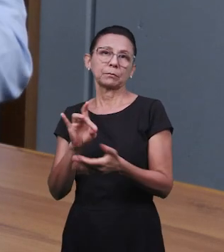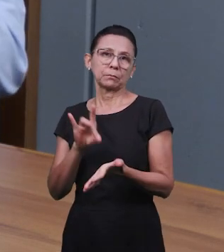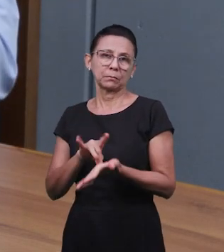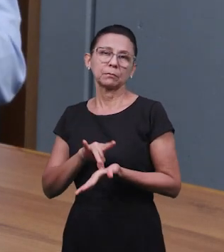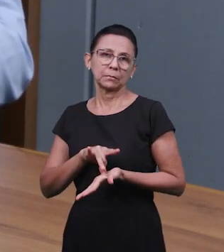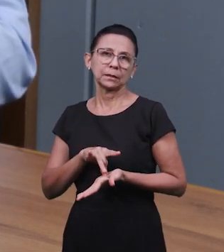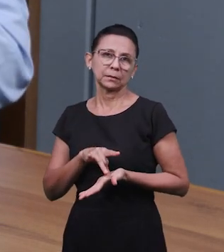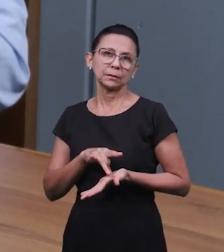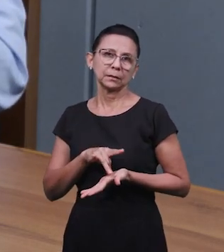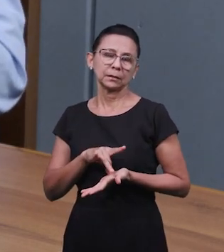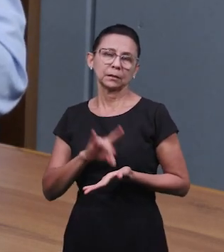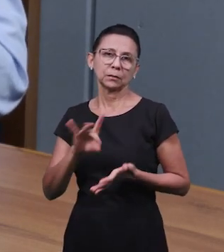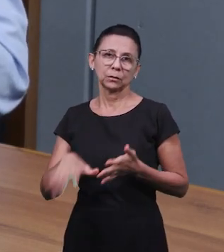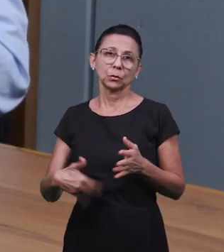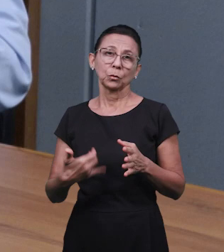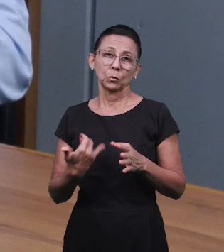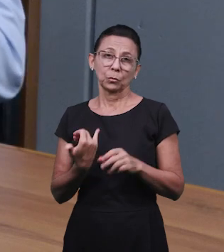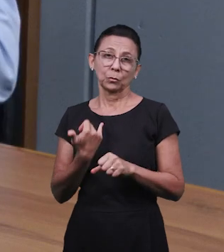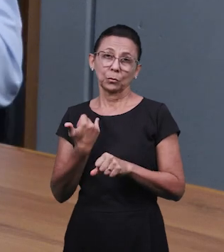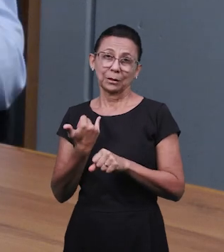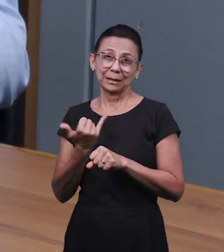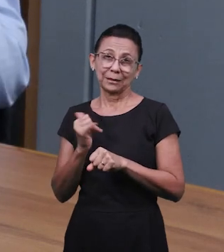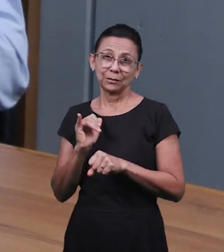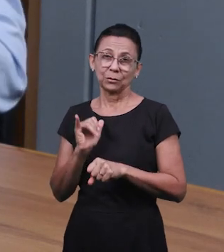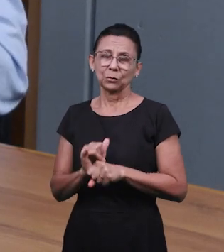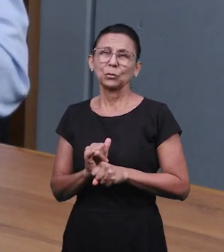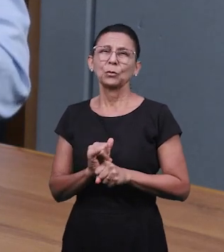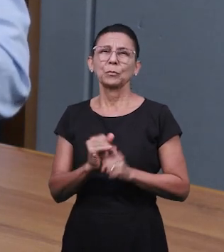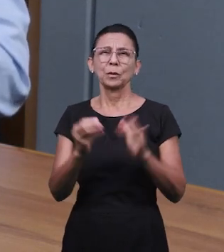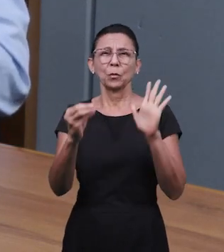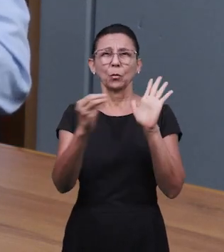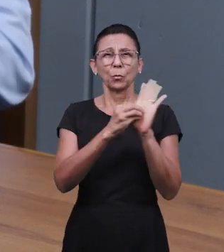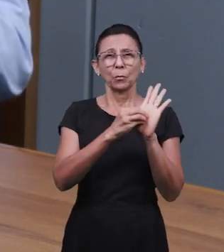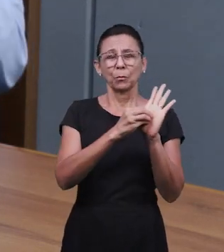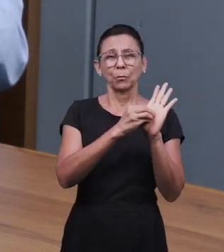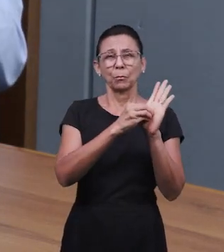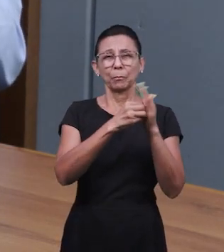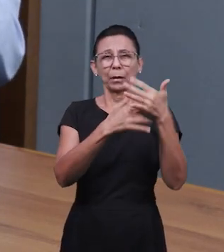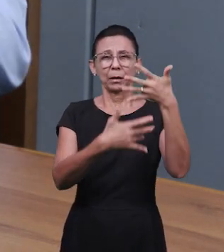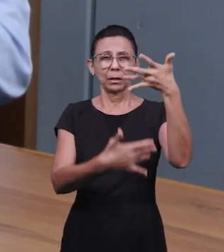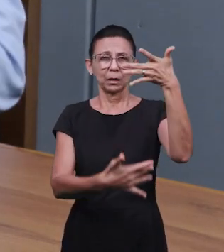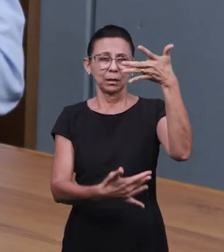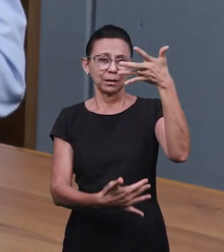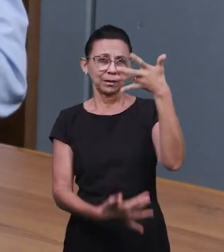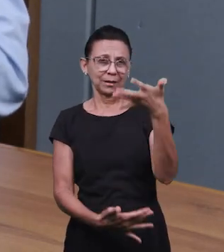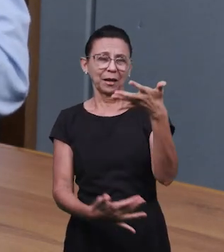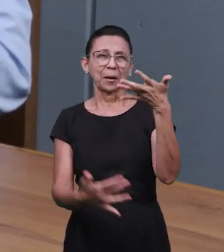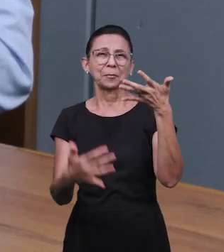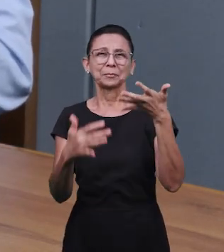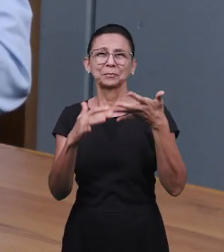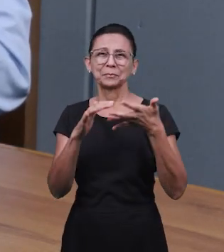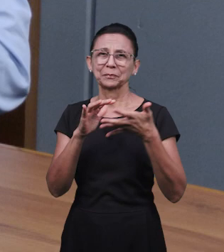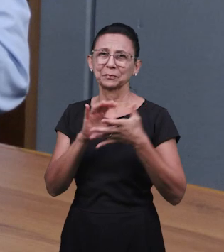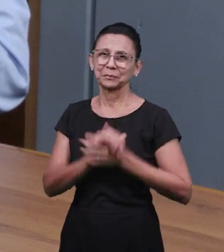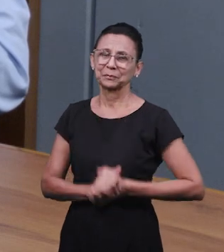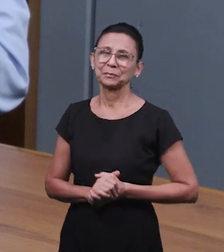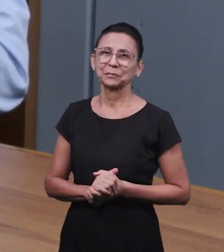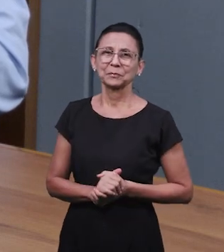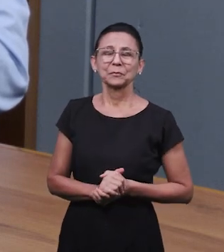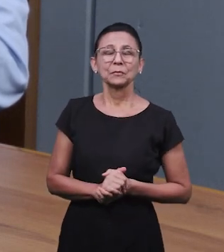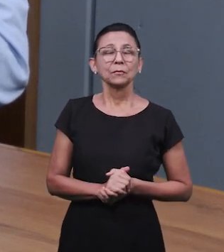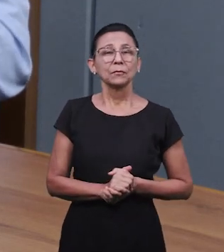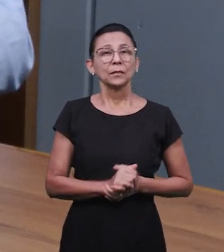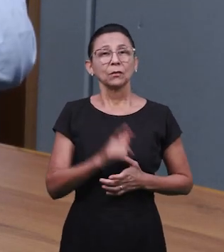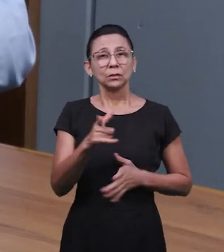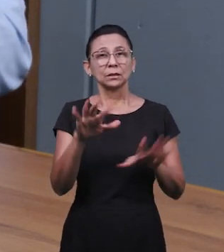YouTube. Aliás, um canal que tem uma quantidade de conteúdos maravilhosa e que estão à sua disposição e à disposição também da sua